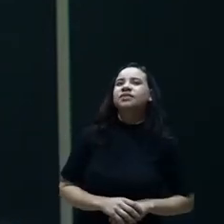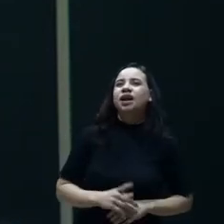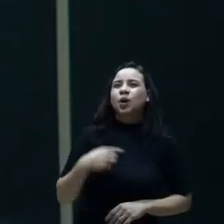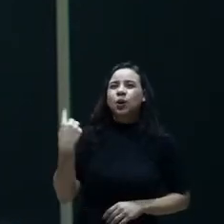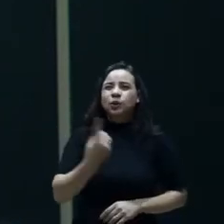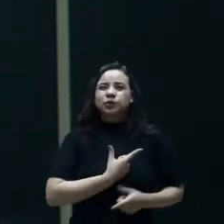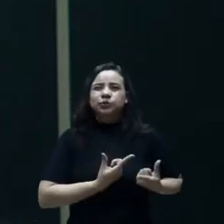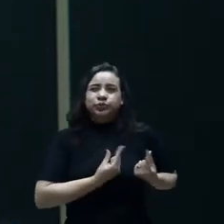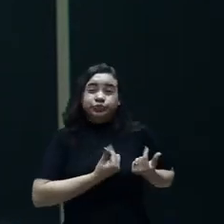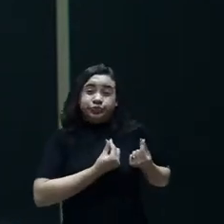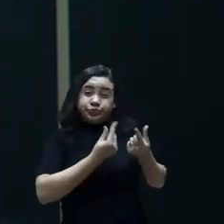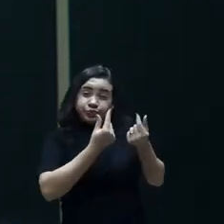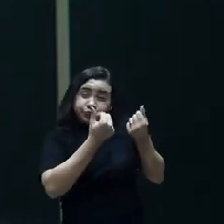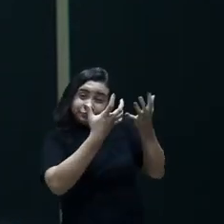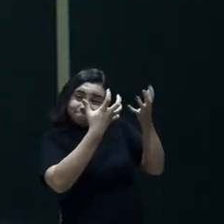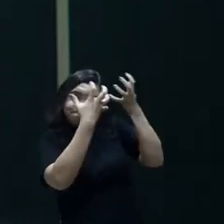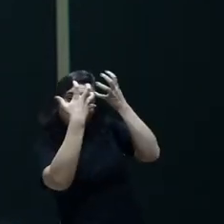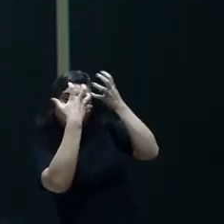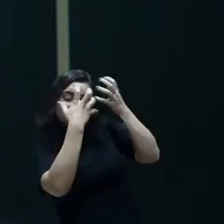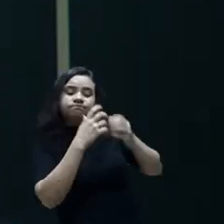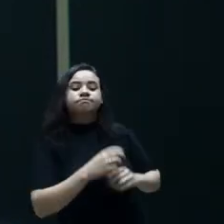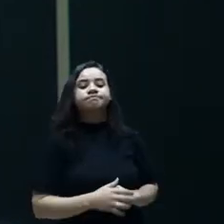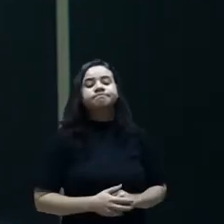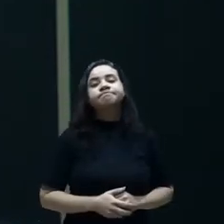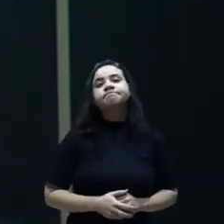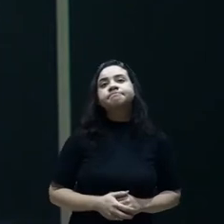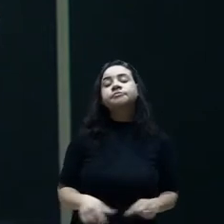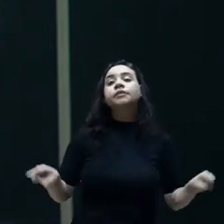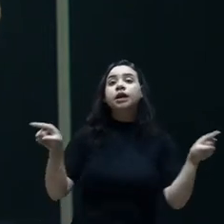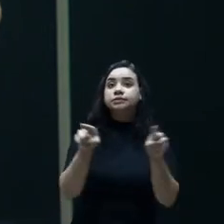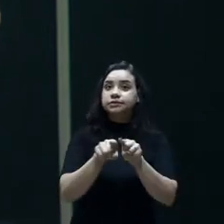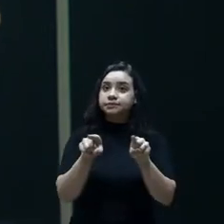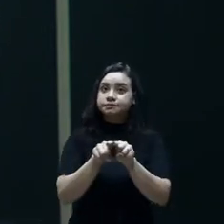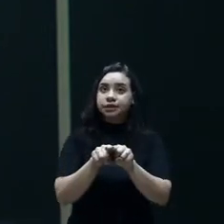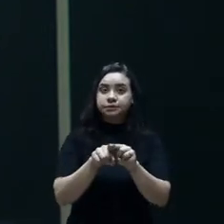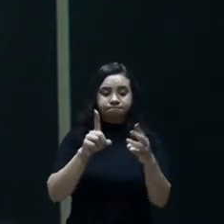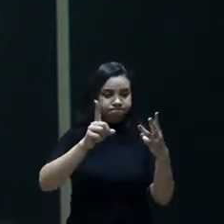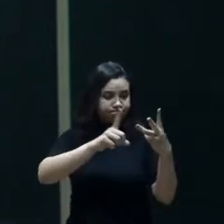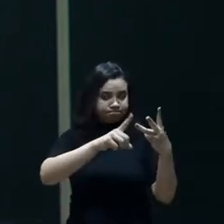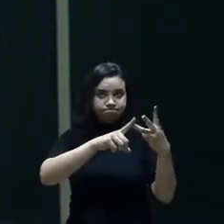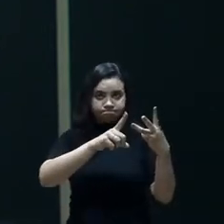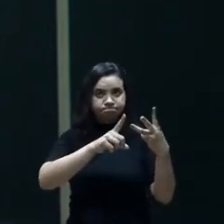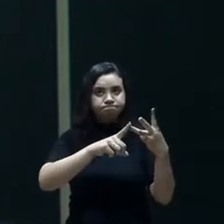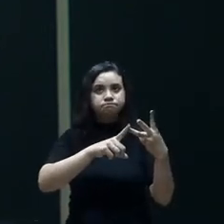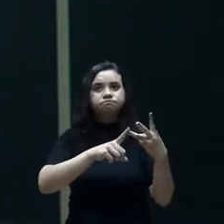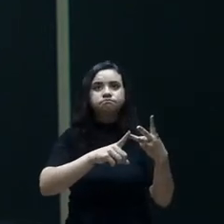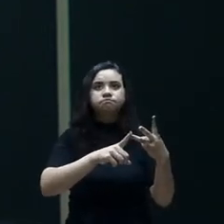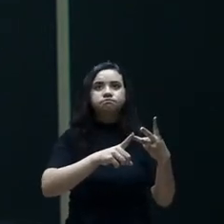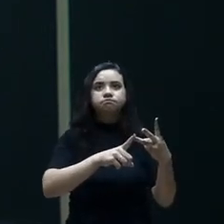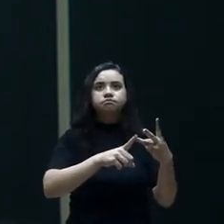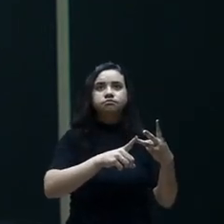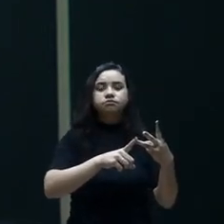pelas riquezas. O texto vai além e diz que outro elemento que sufoca o